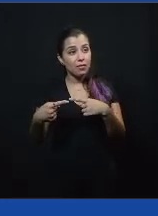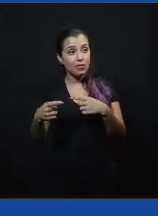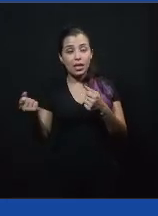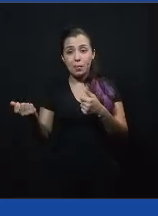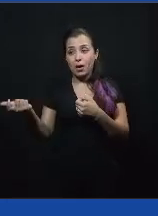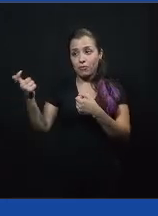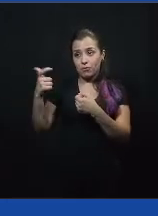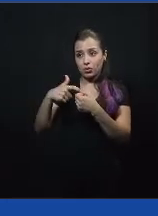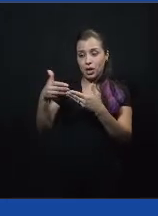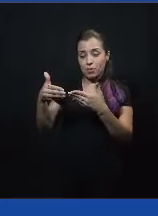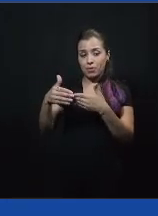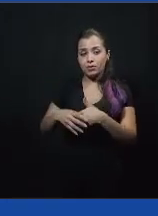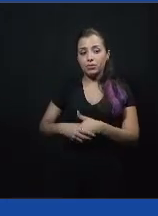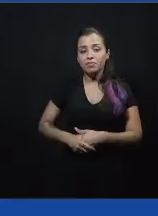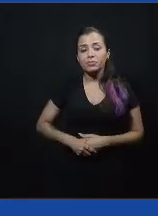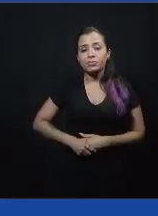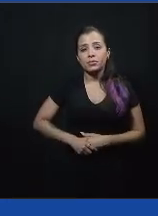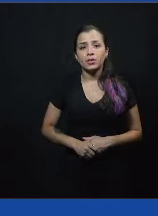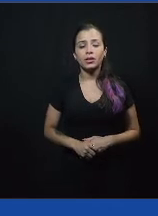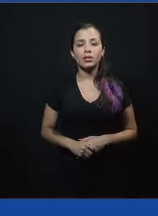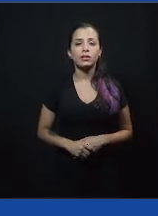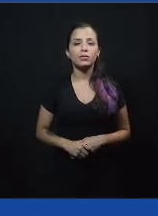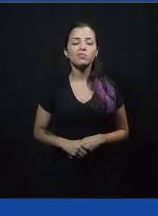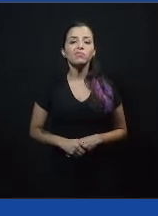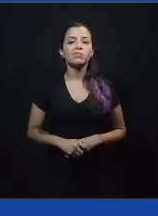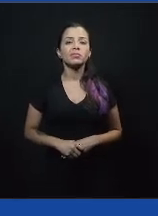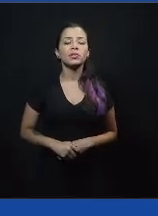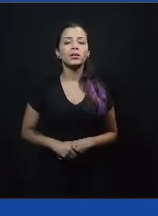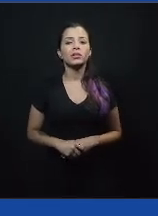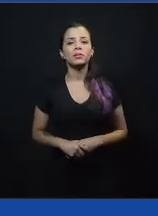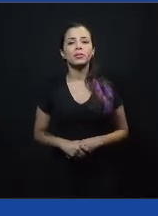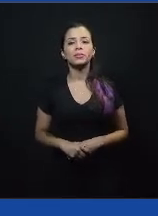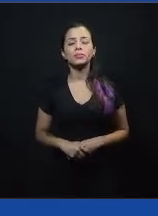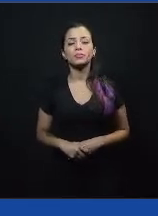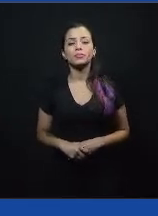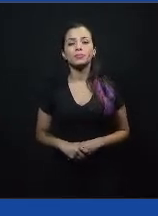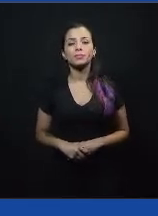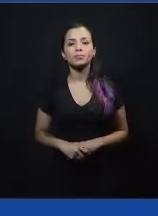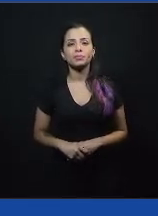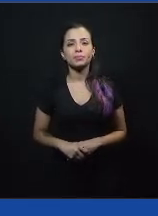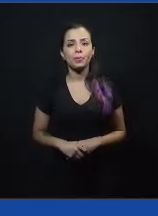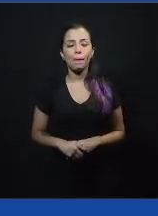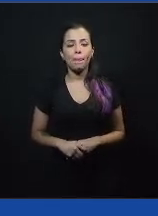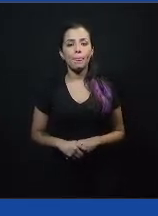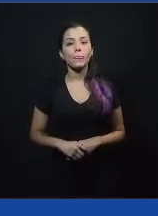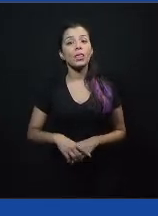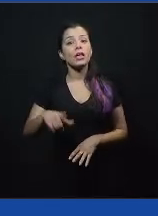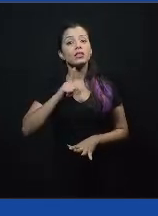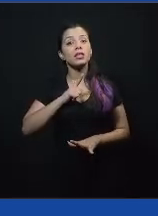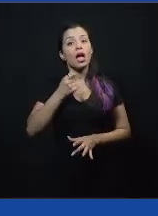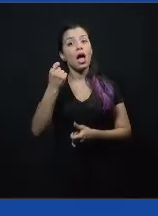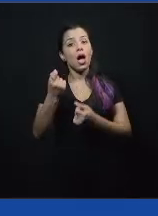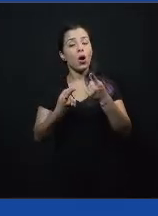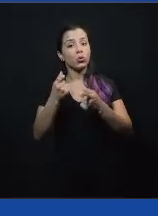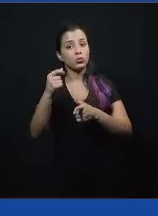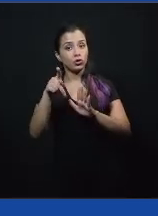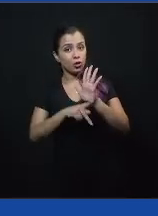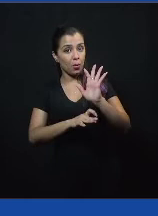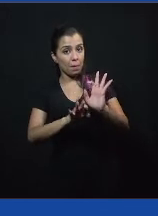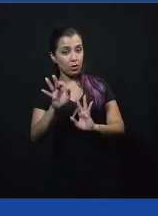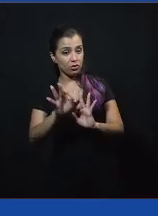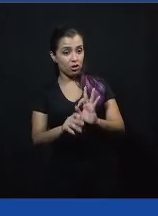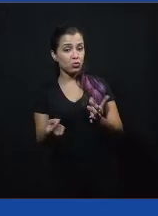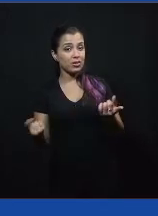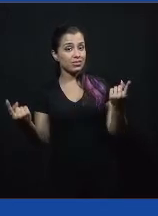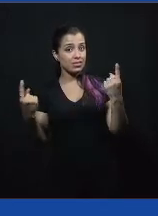voltar ainda no primeiro slide a gente começa esse projeto com alguns desafios né um deles era abaixa a taxa de participação